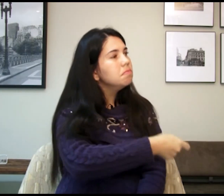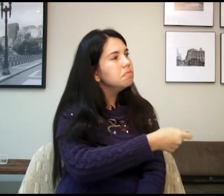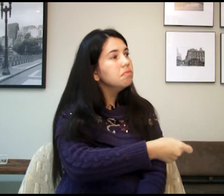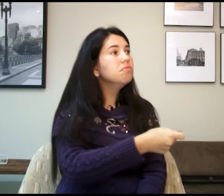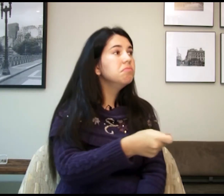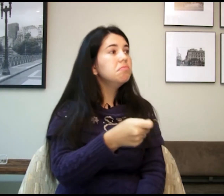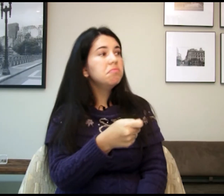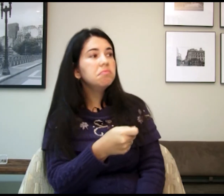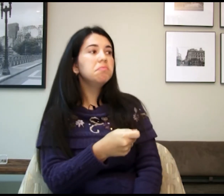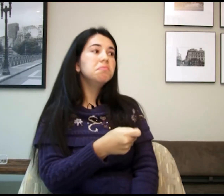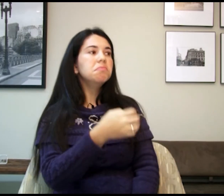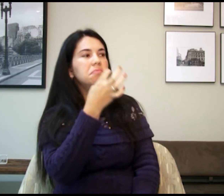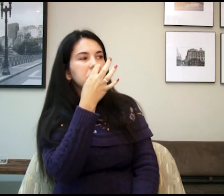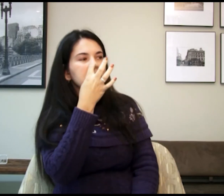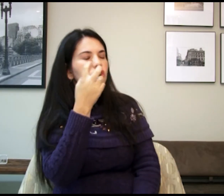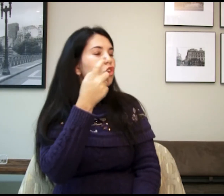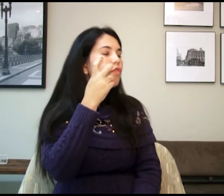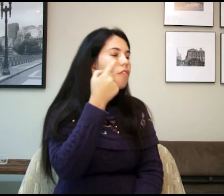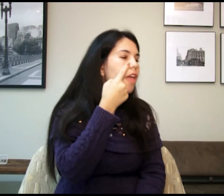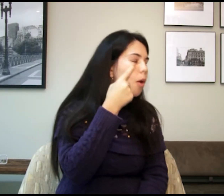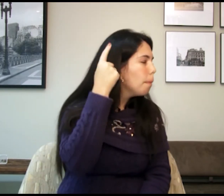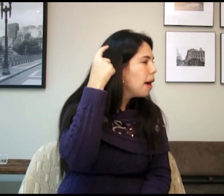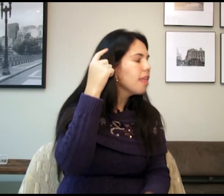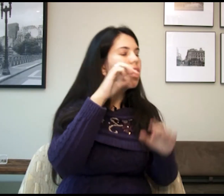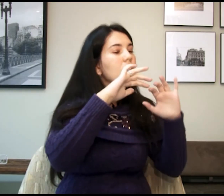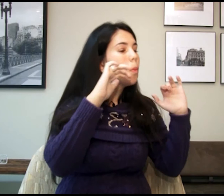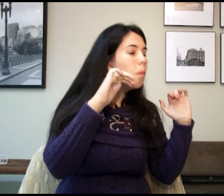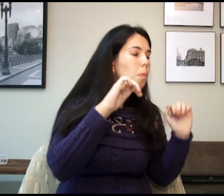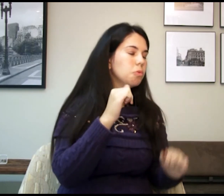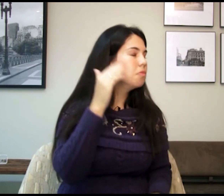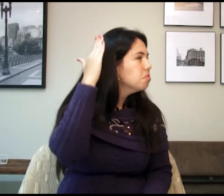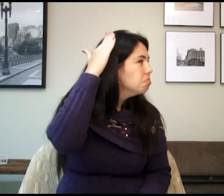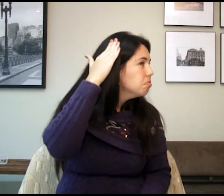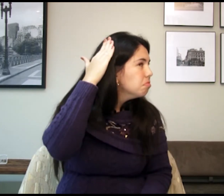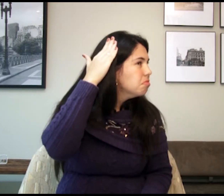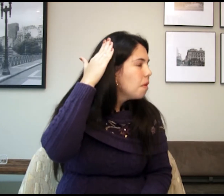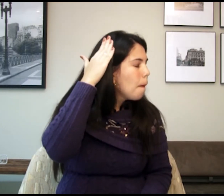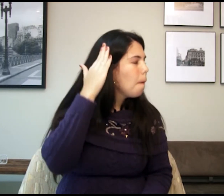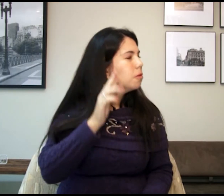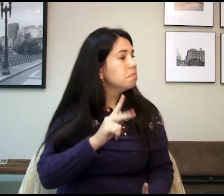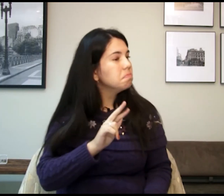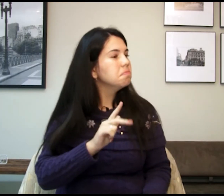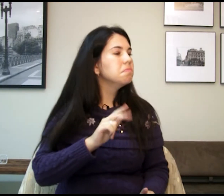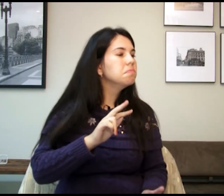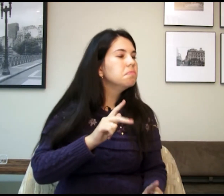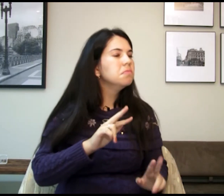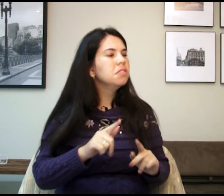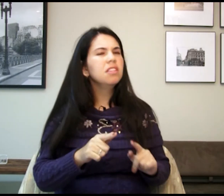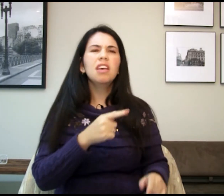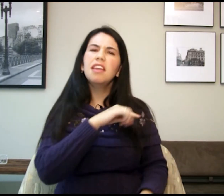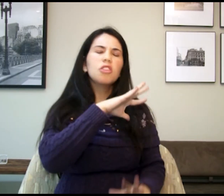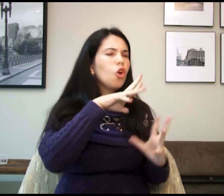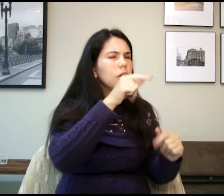Conhecemos as pessoas com implante, quis ver e tocar no aparelho.